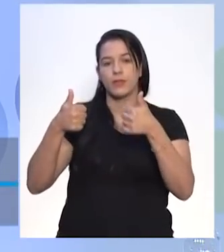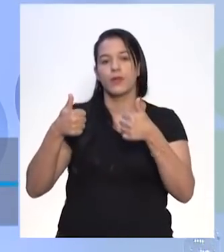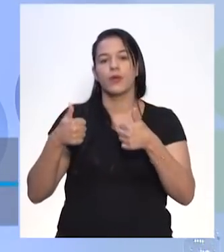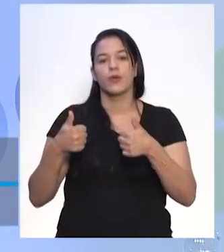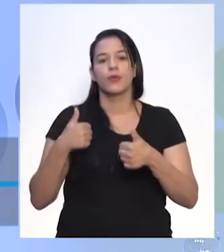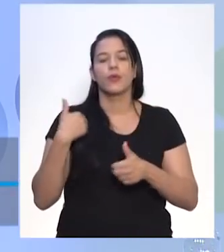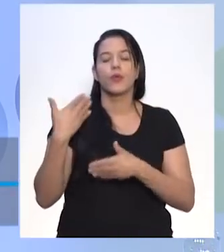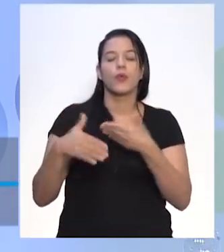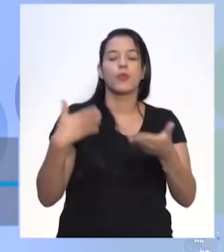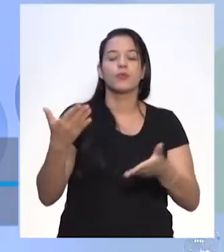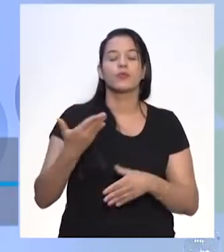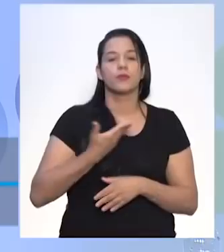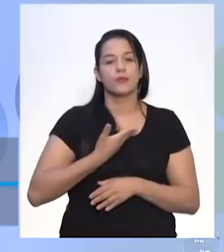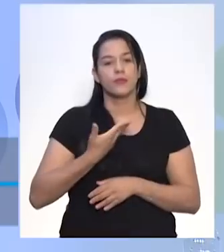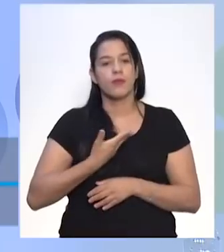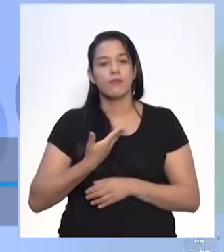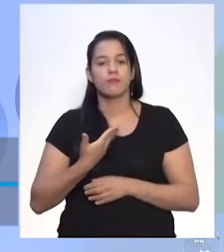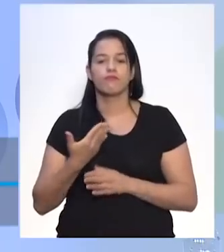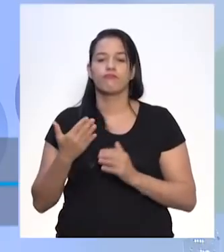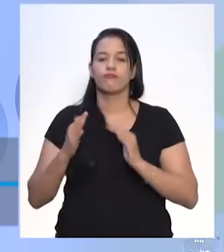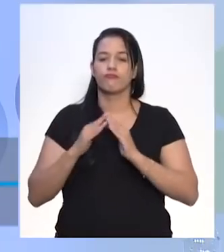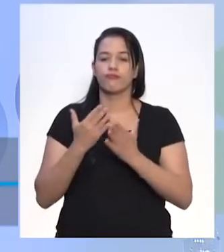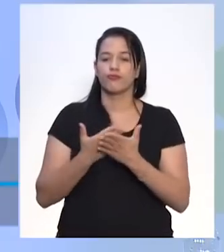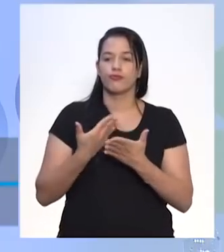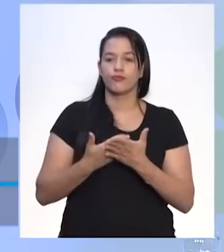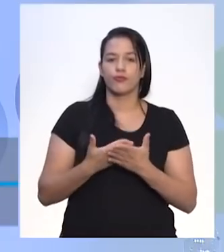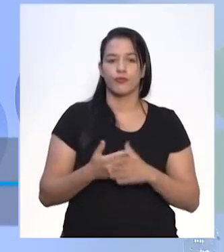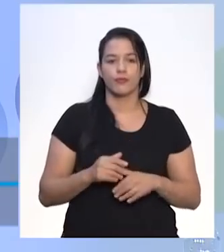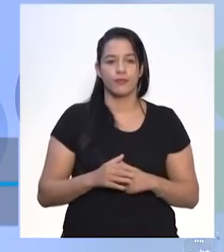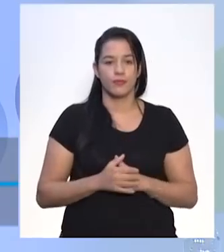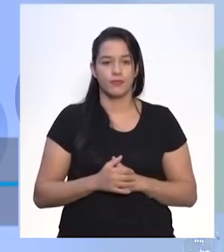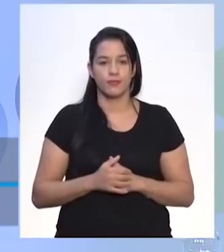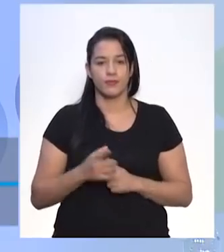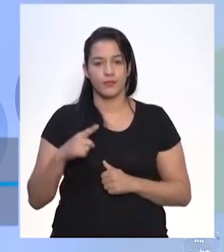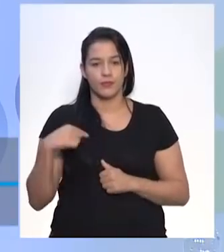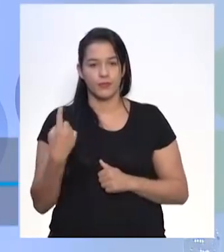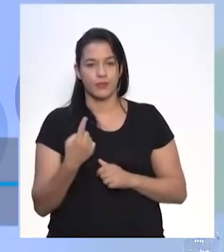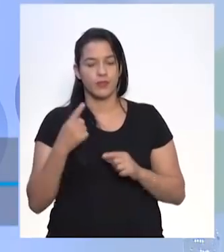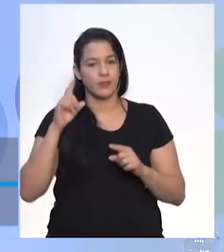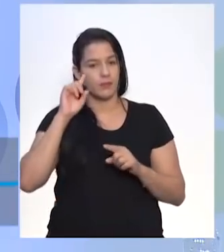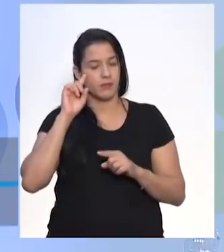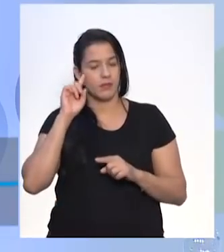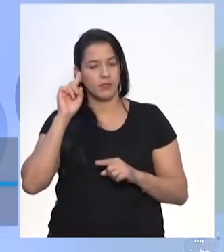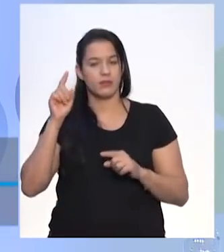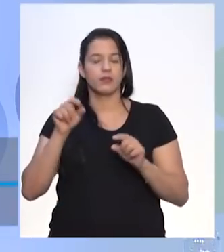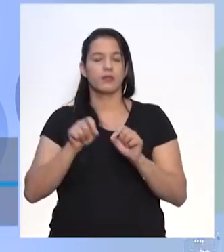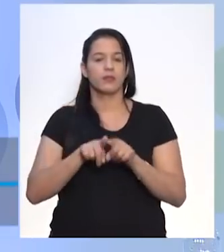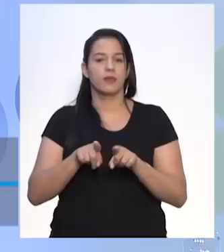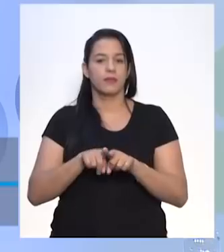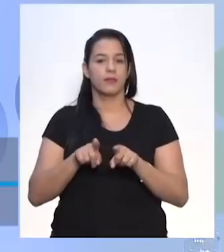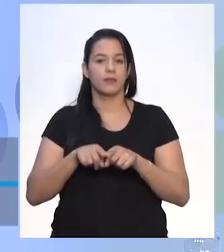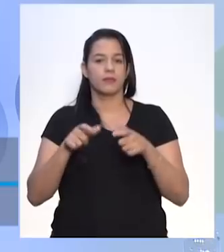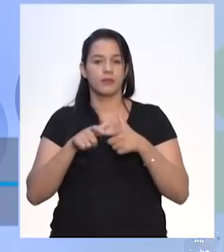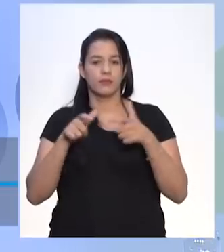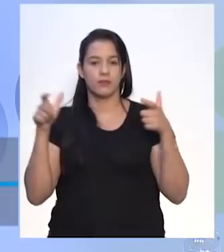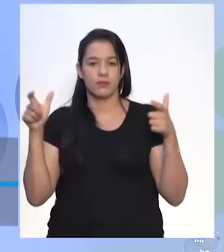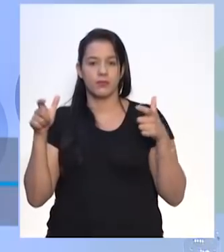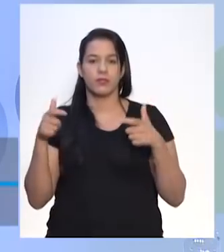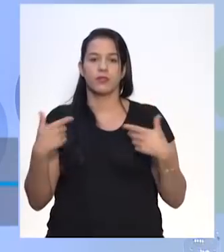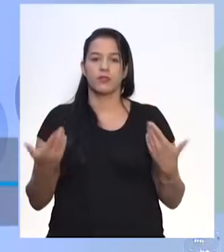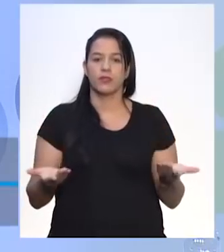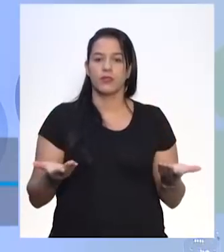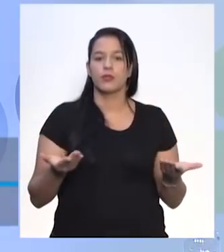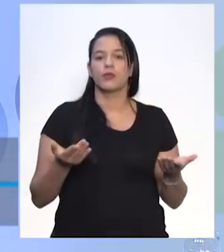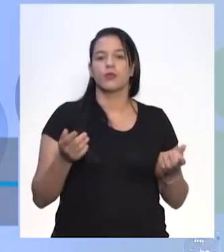com os seus colegas, né? Neste ano, os colegas da escola, mas a gente pode pensar também num âmbito um pouco maior, a gente pode pensar